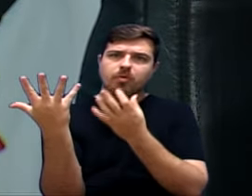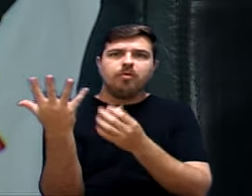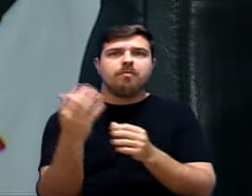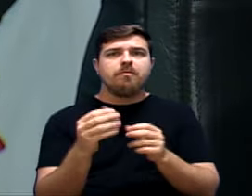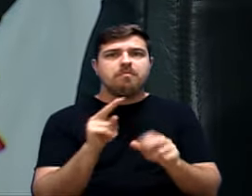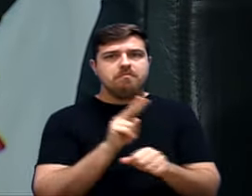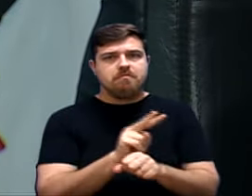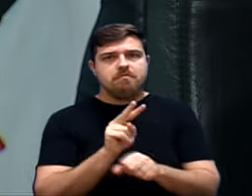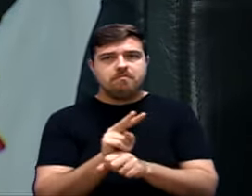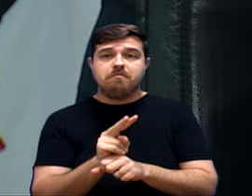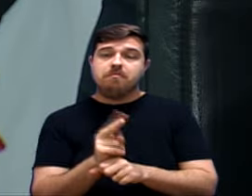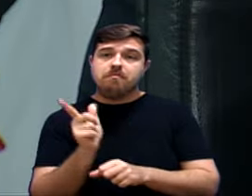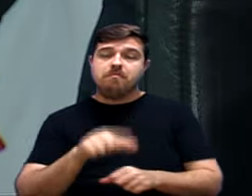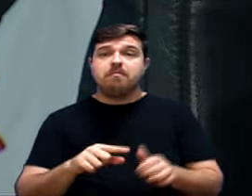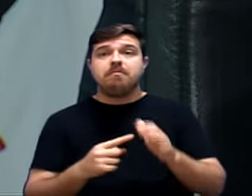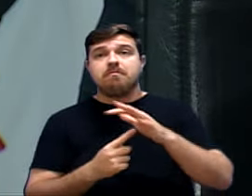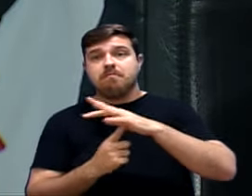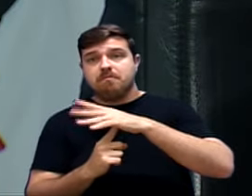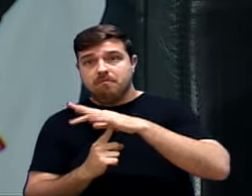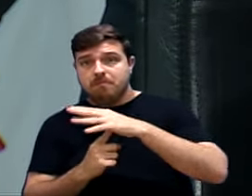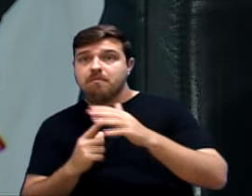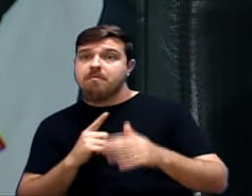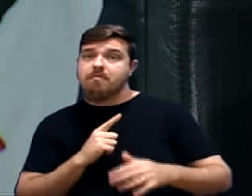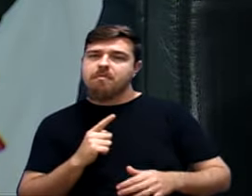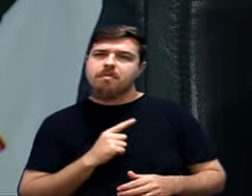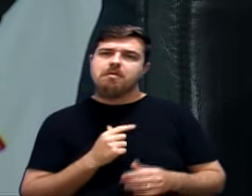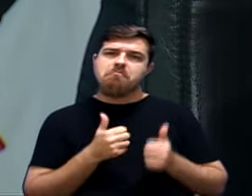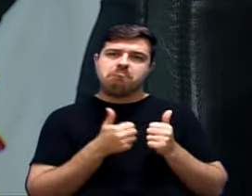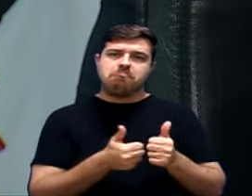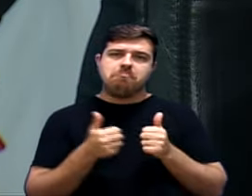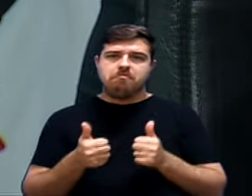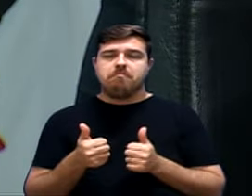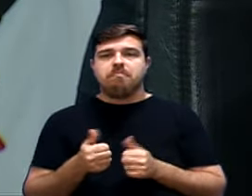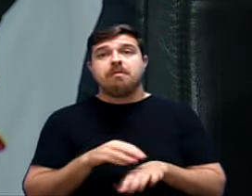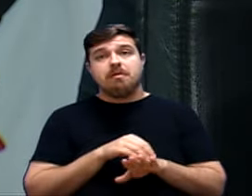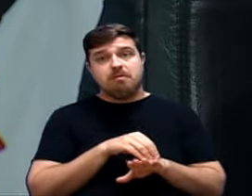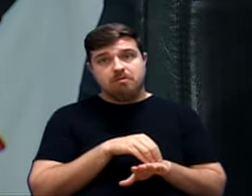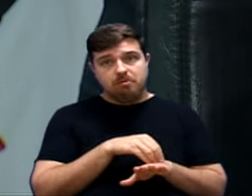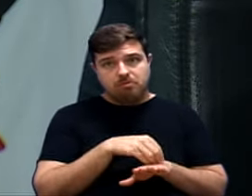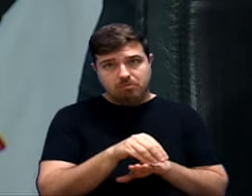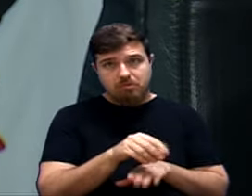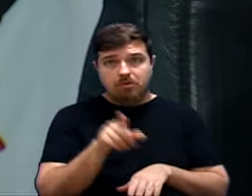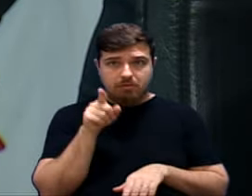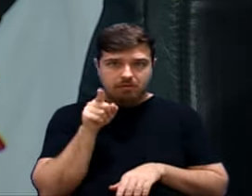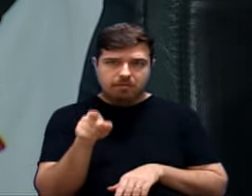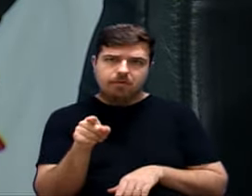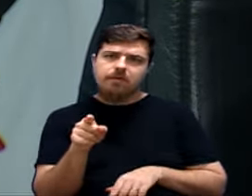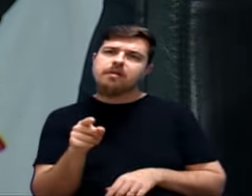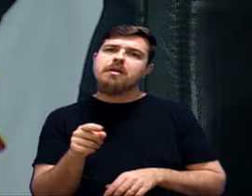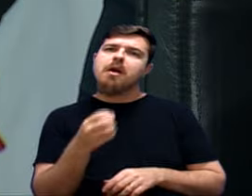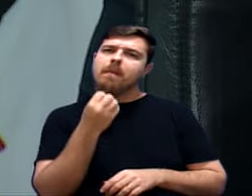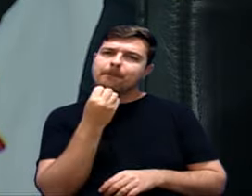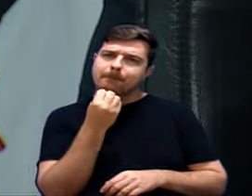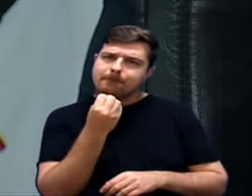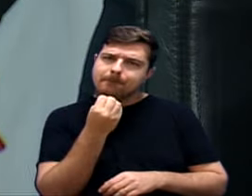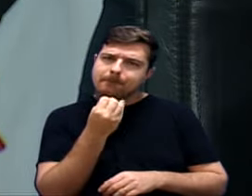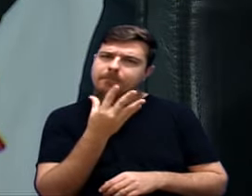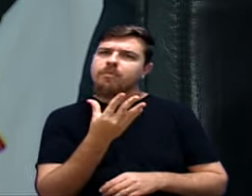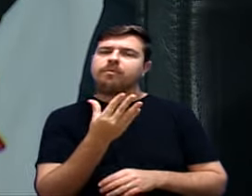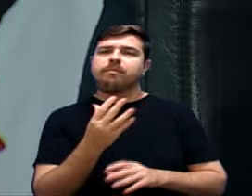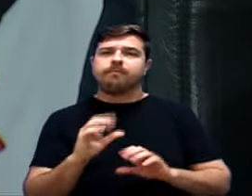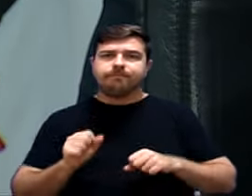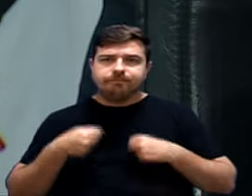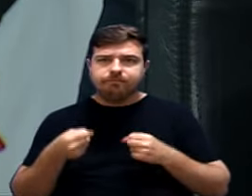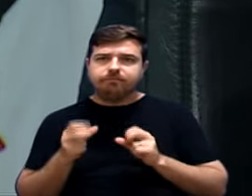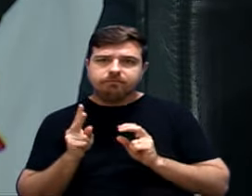preservada E Agora Nós temos um parque ali e um baita de um Parque Ambiental então fica a sugestão para que seja abraçado tá o projeto de da